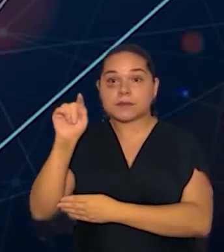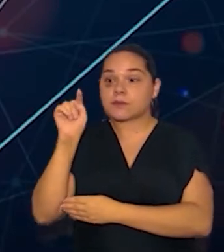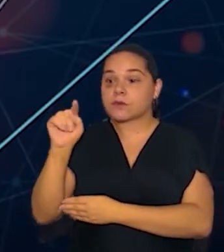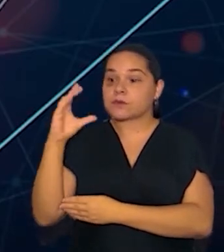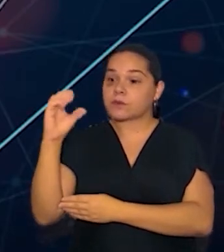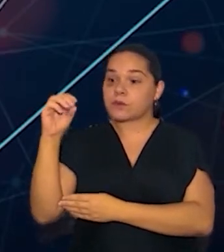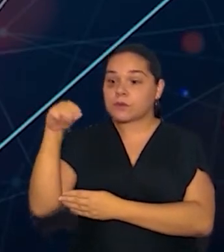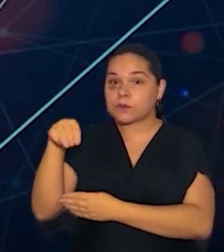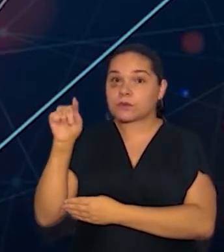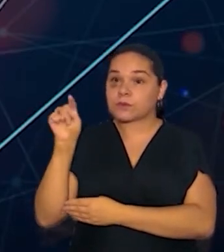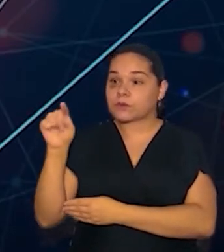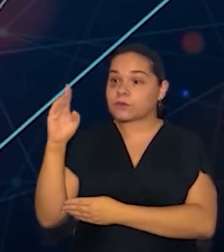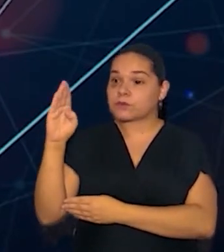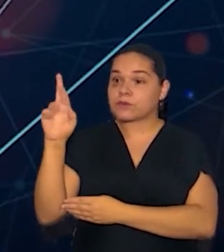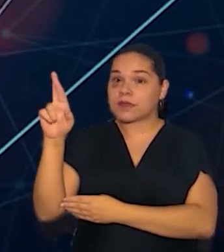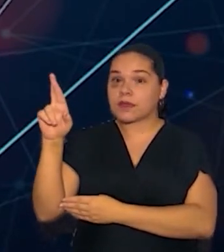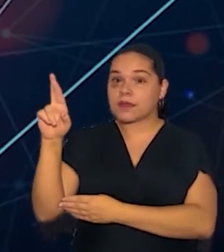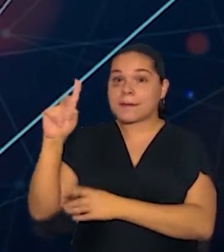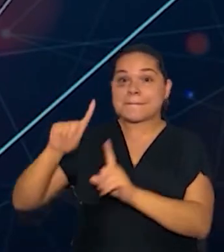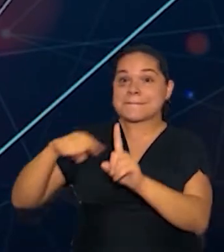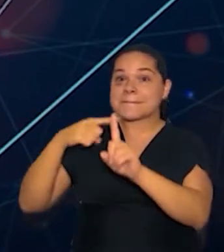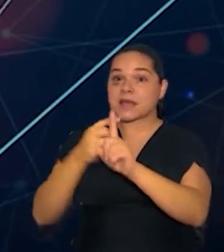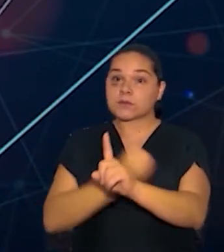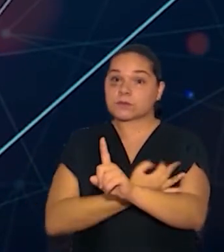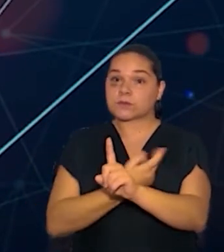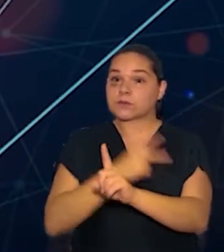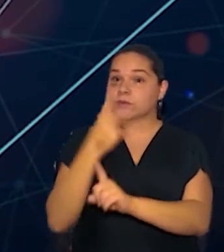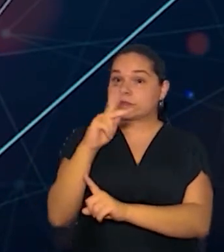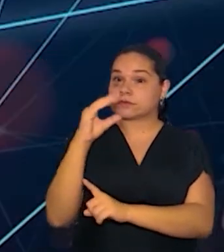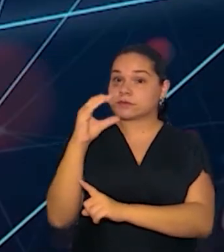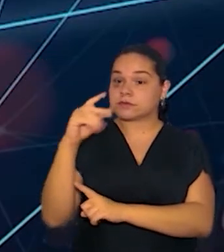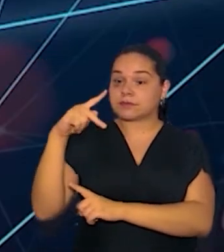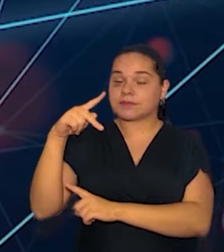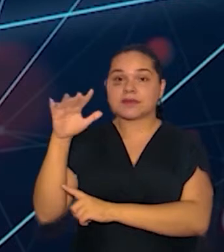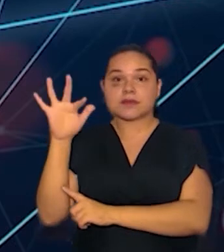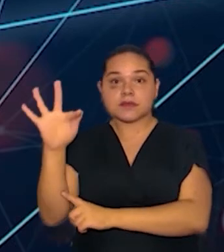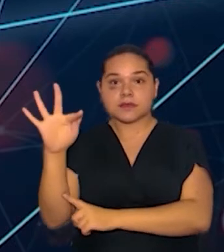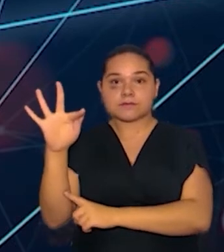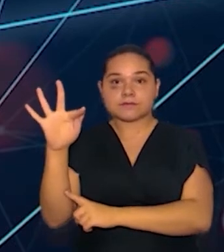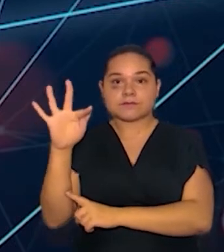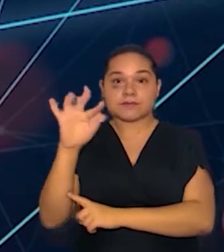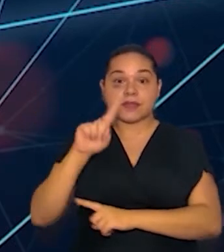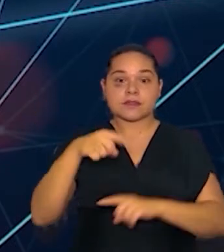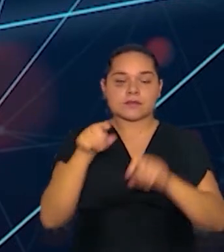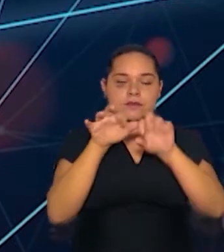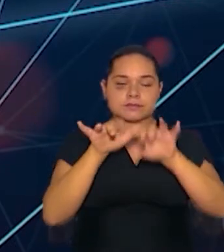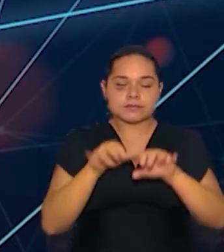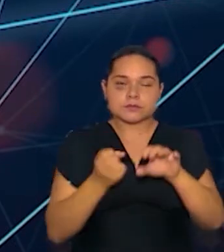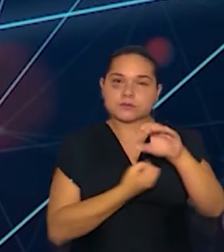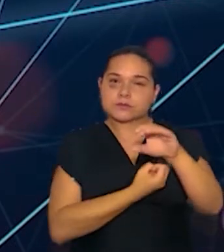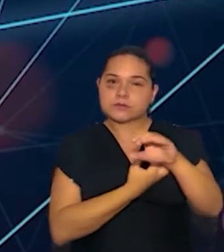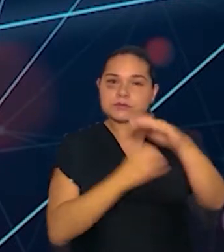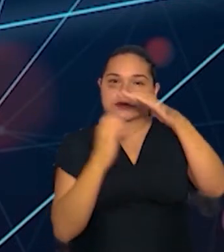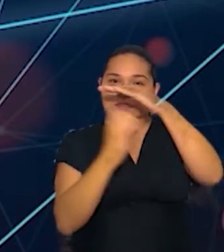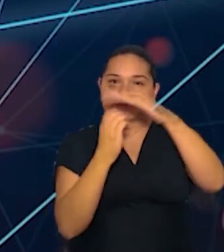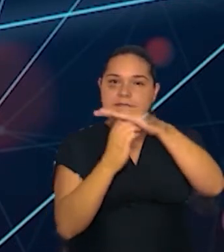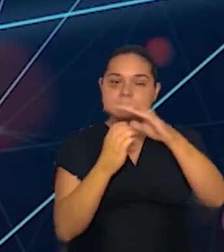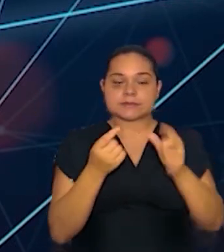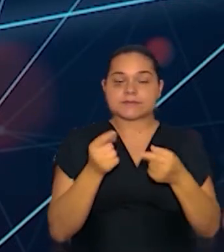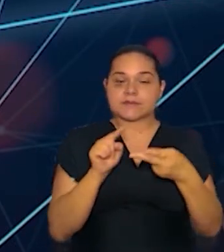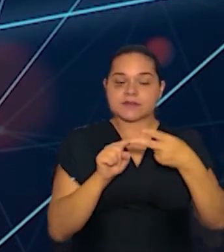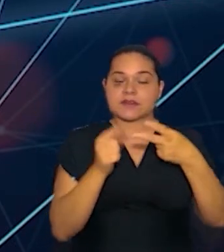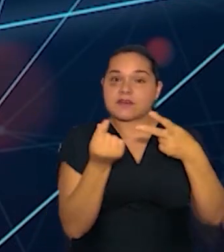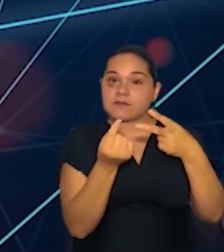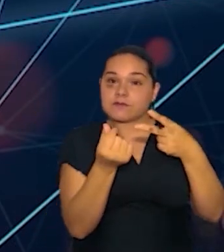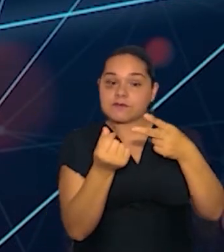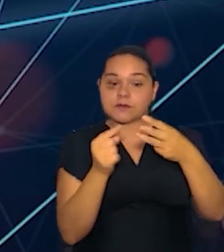smcpay.com.br mais o número do seu CPF. Digite o código do estabelecimento e o valor que gastou.